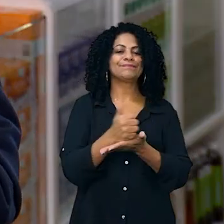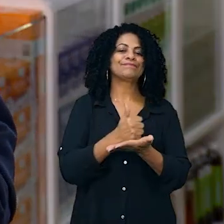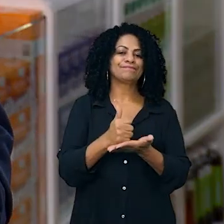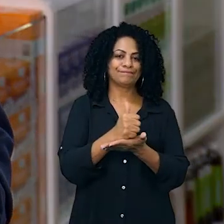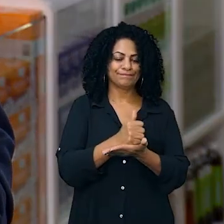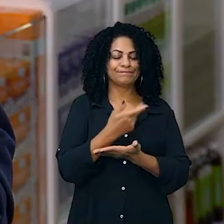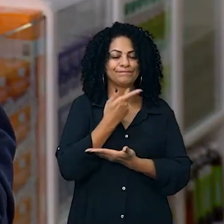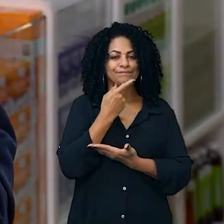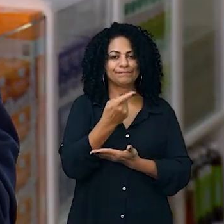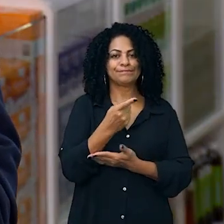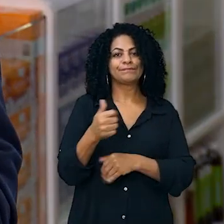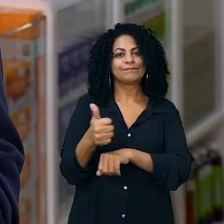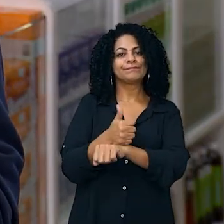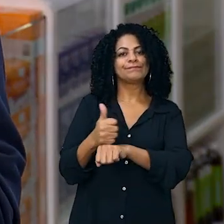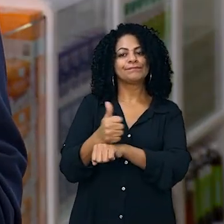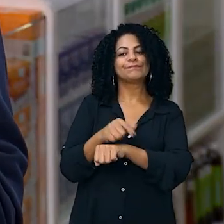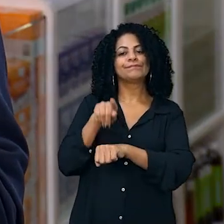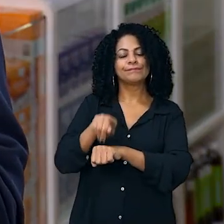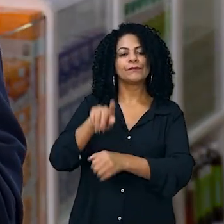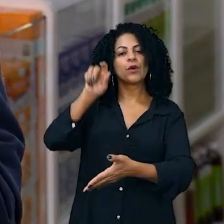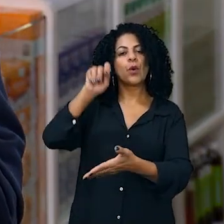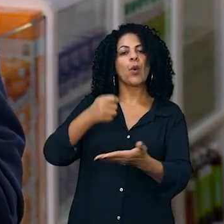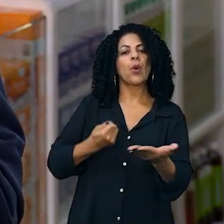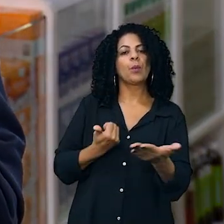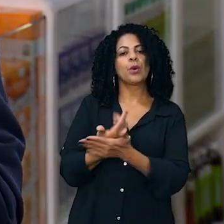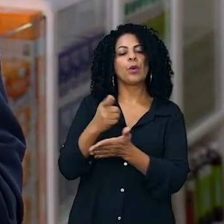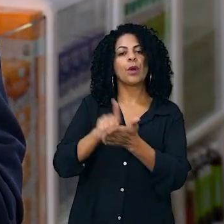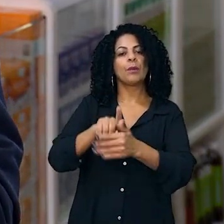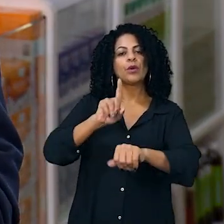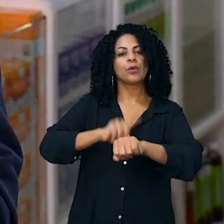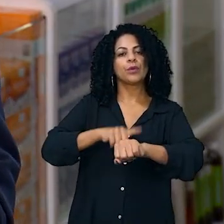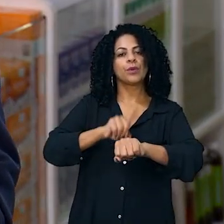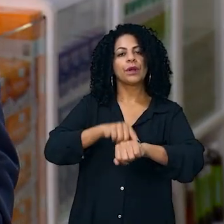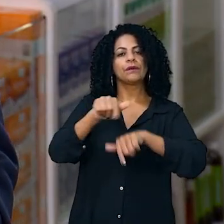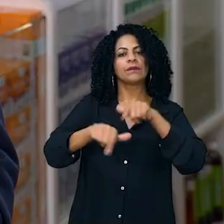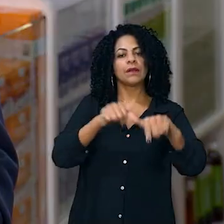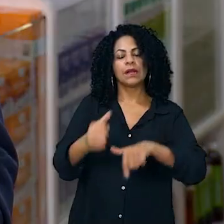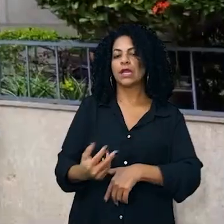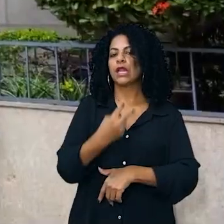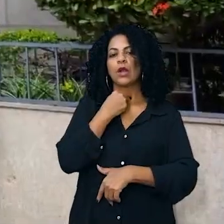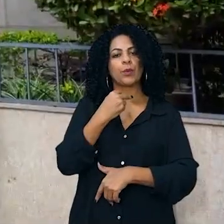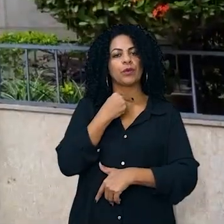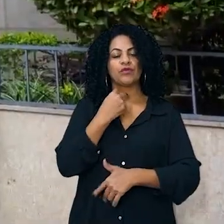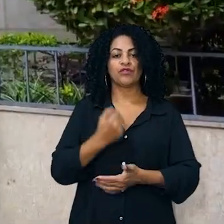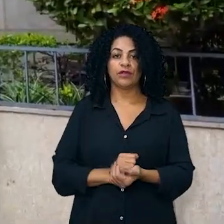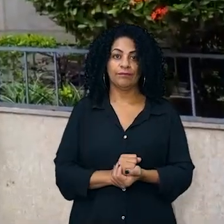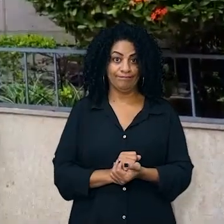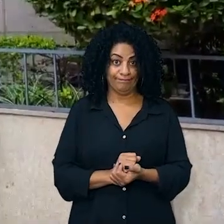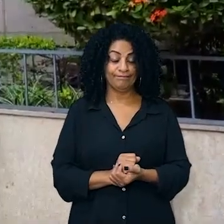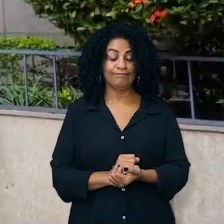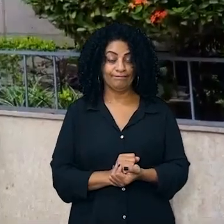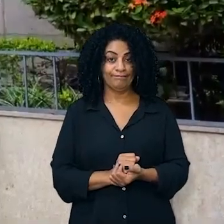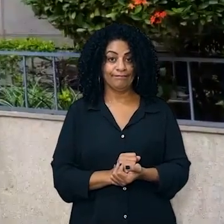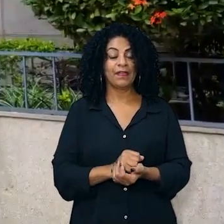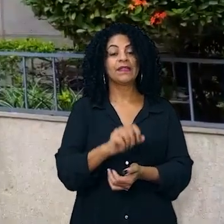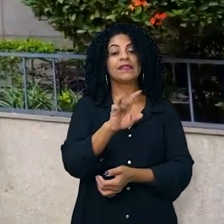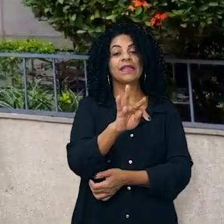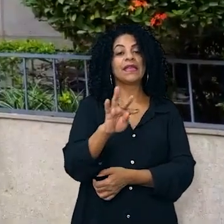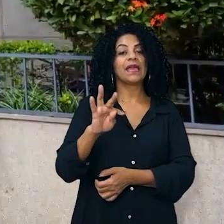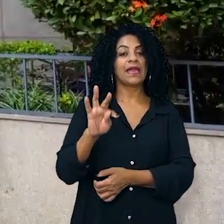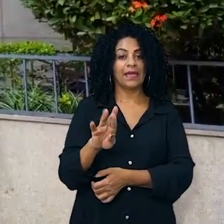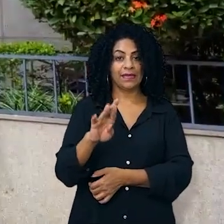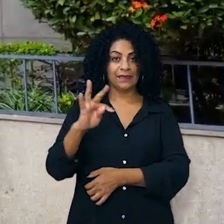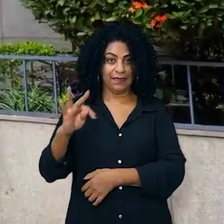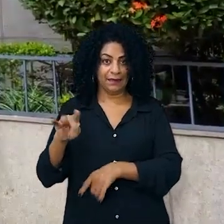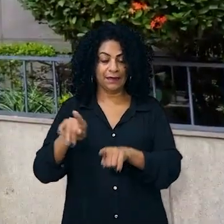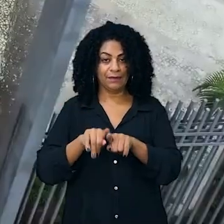ainda que a profissional comprou o produto no horário de trabalho, o que não era permitido. O Tribunal Regional do Trabalho da 1ª